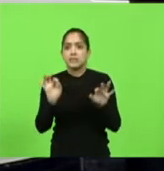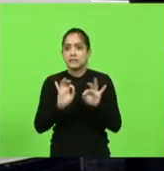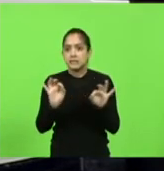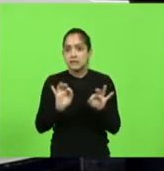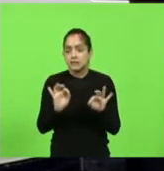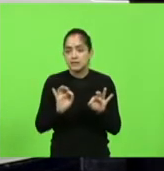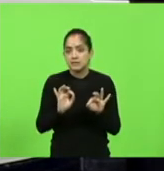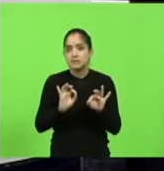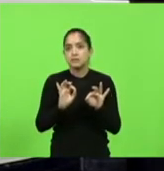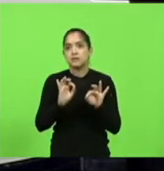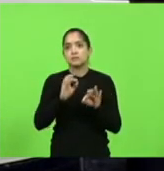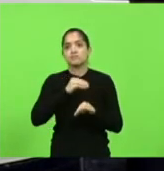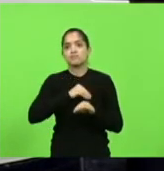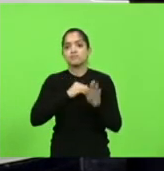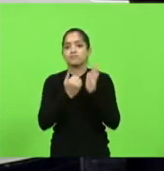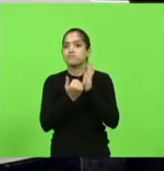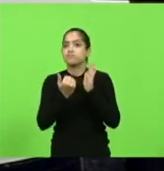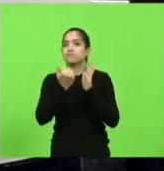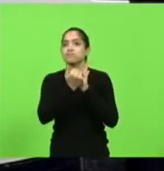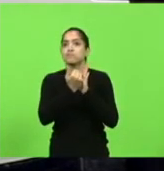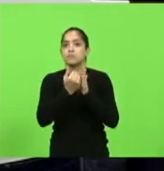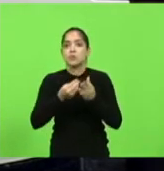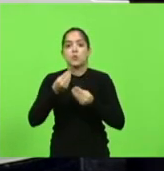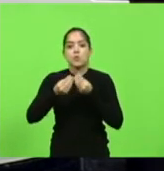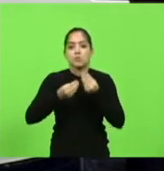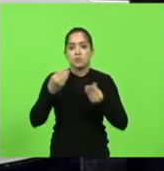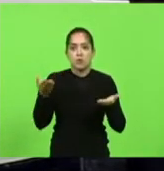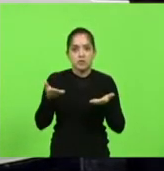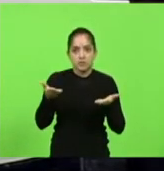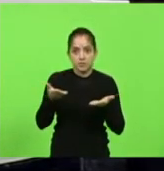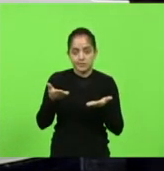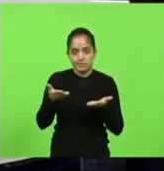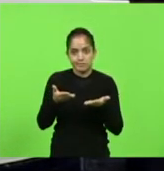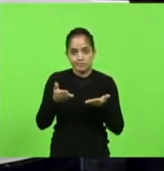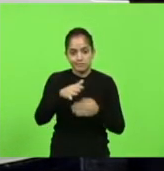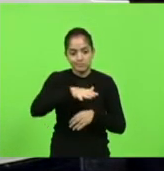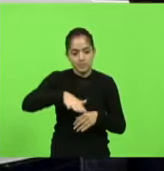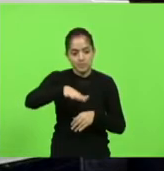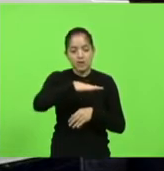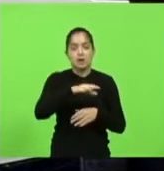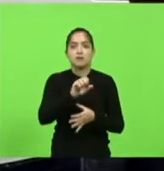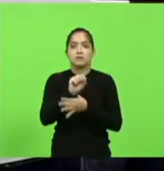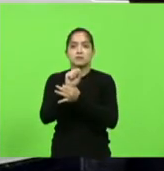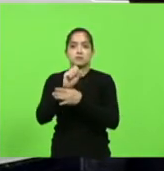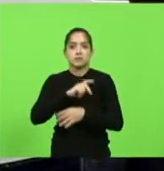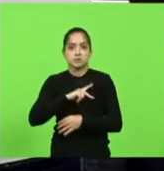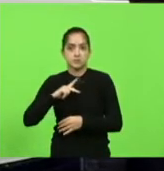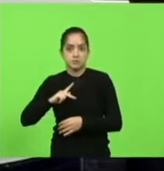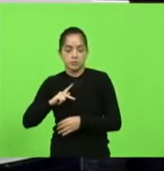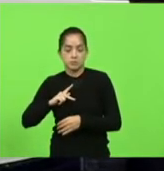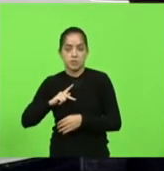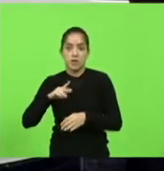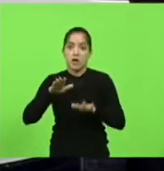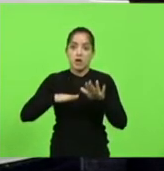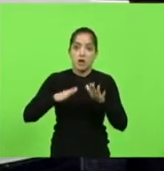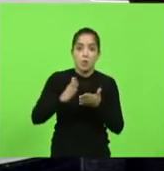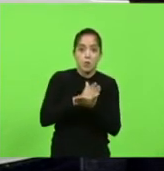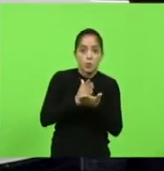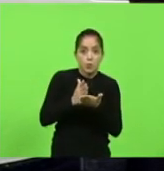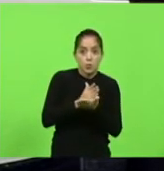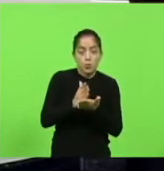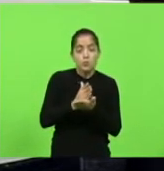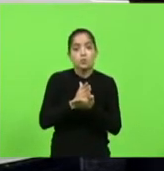está a situação do salário dos servidores da segurança pública. Alguns com mais tempo